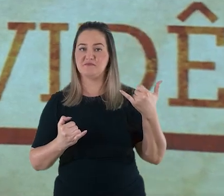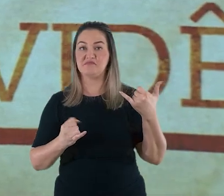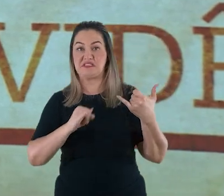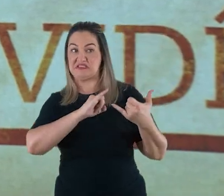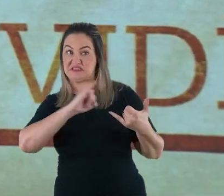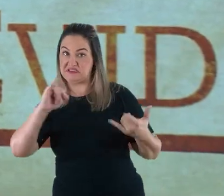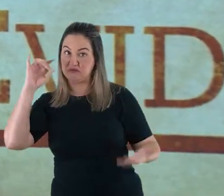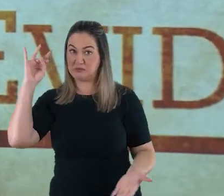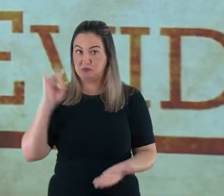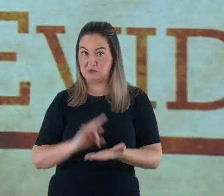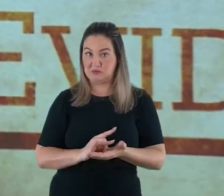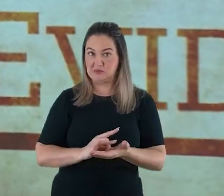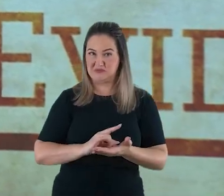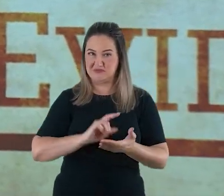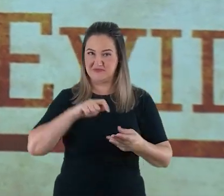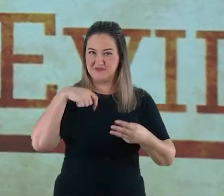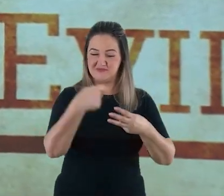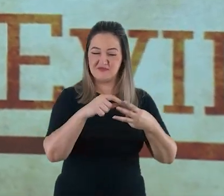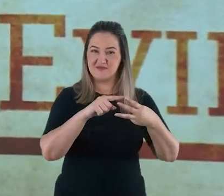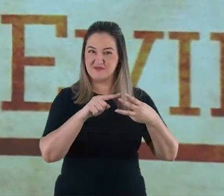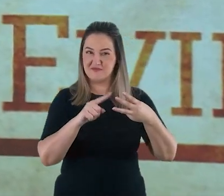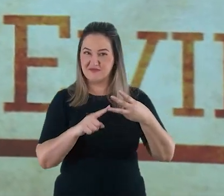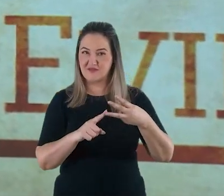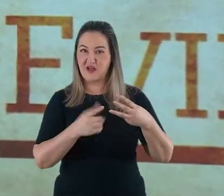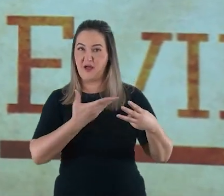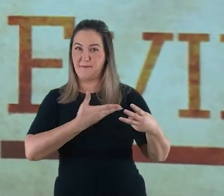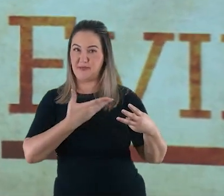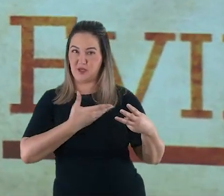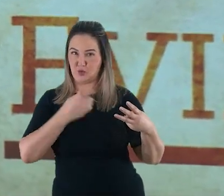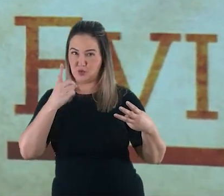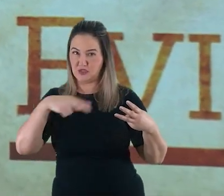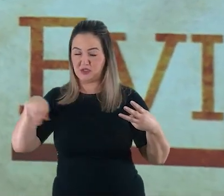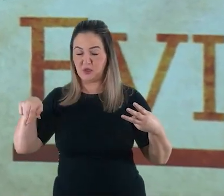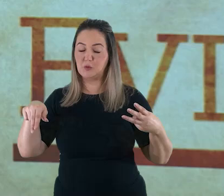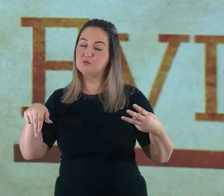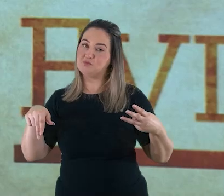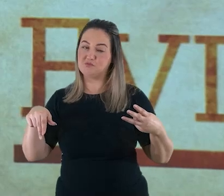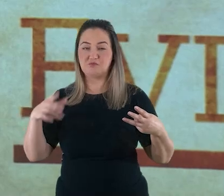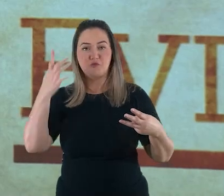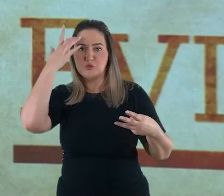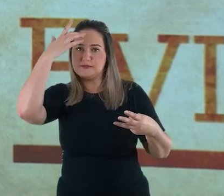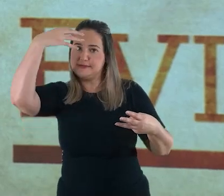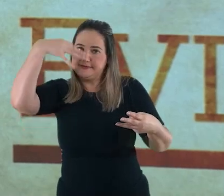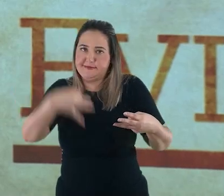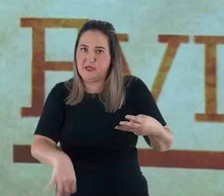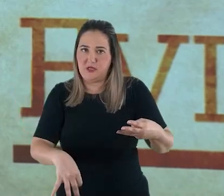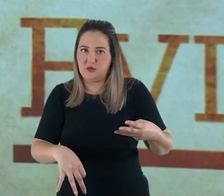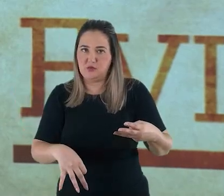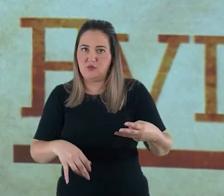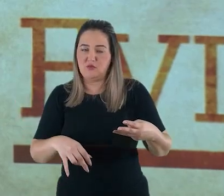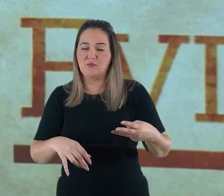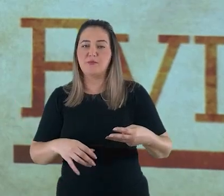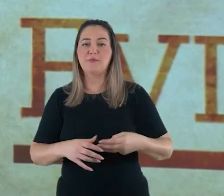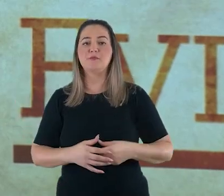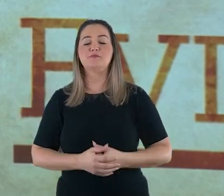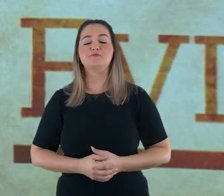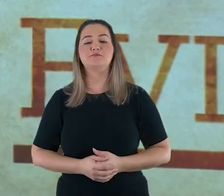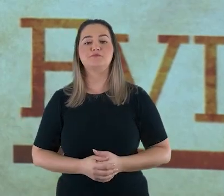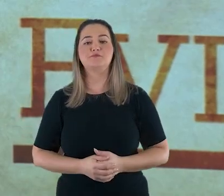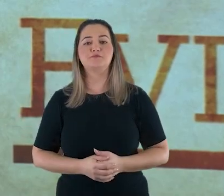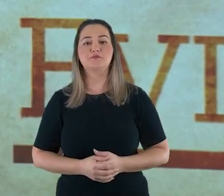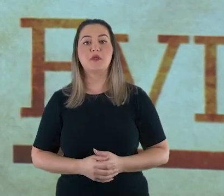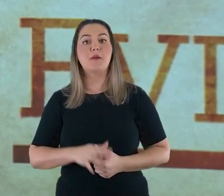eles realmente os 3 companheiros de Daniel mencionados numa fonte extra-bíblica, nós não podemos afirmar para longe de qualquer